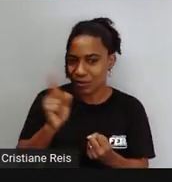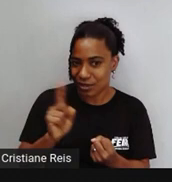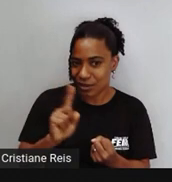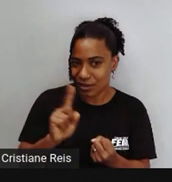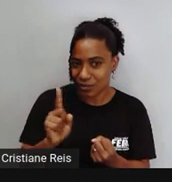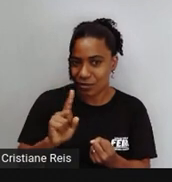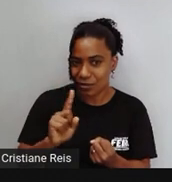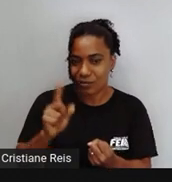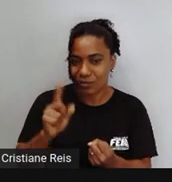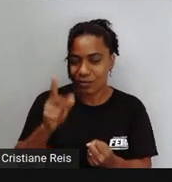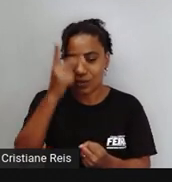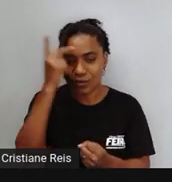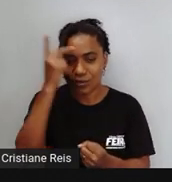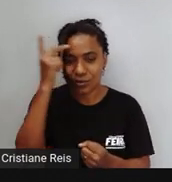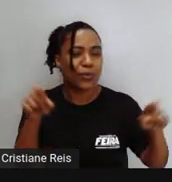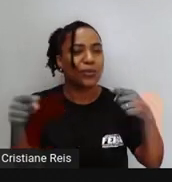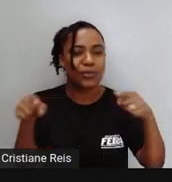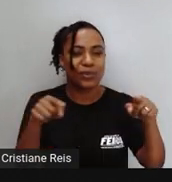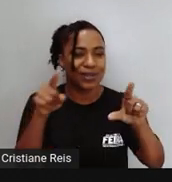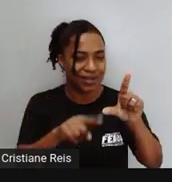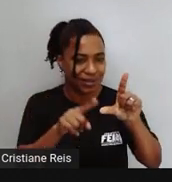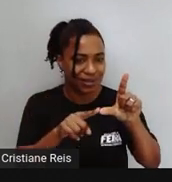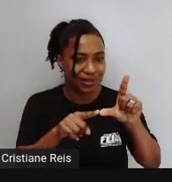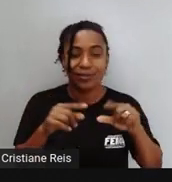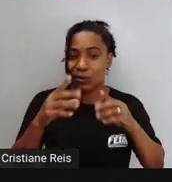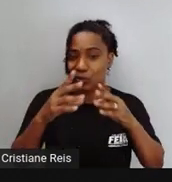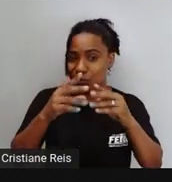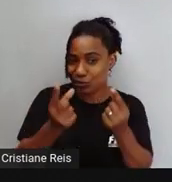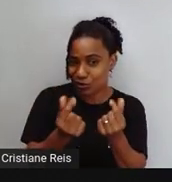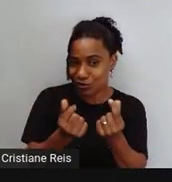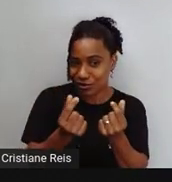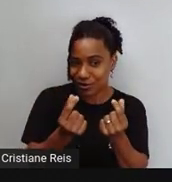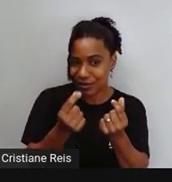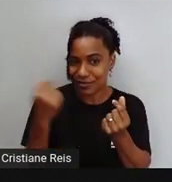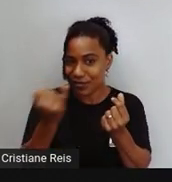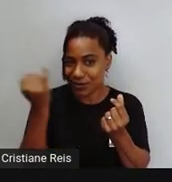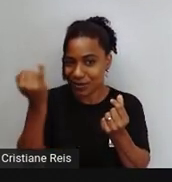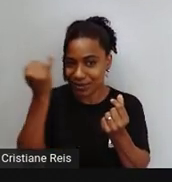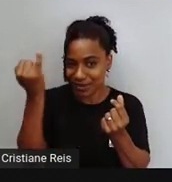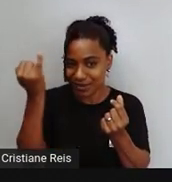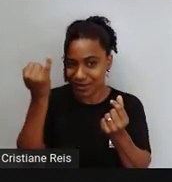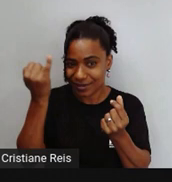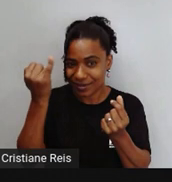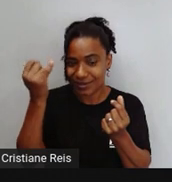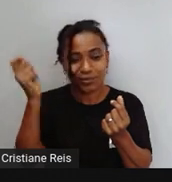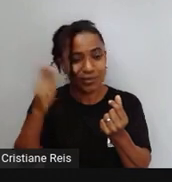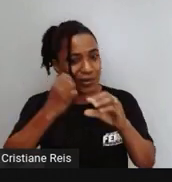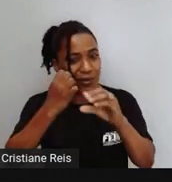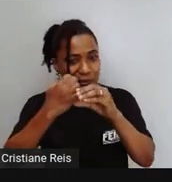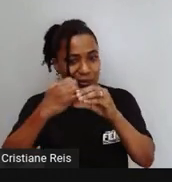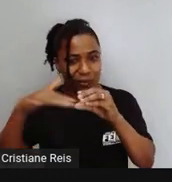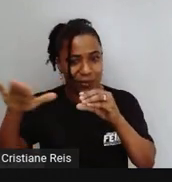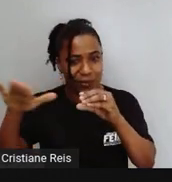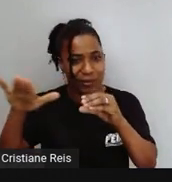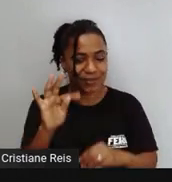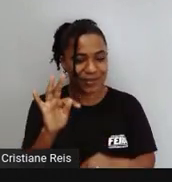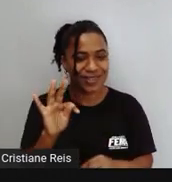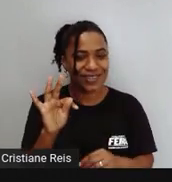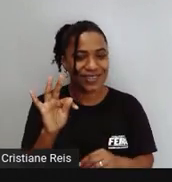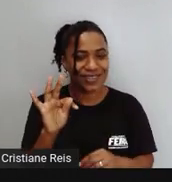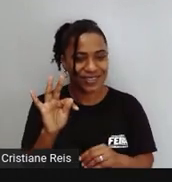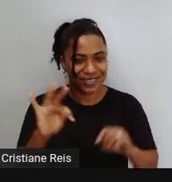eu lírico sobre a importância que ele dá ao dinheiro. Você pode enviar para o nosso e-mail